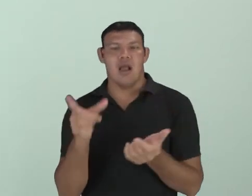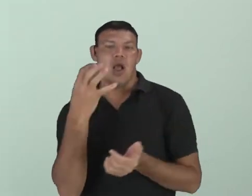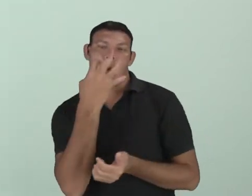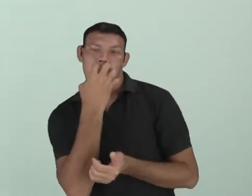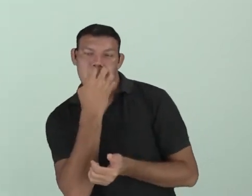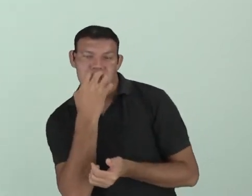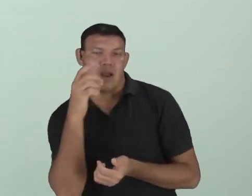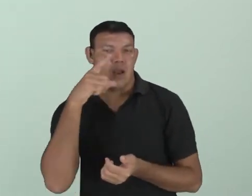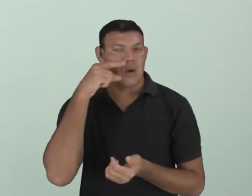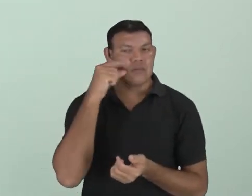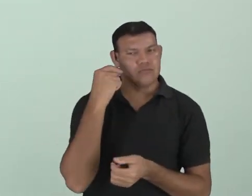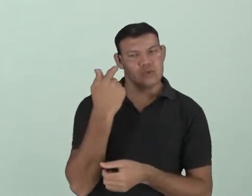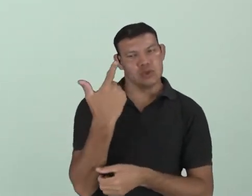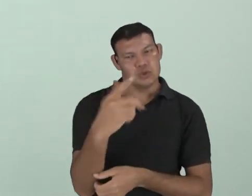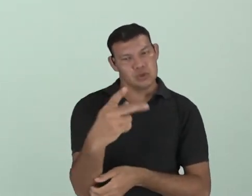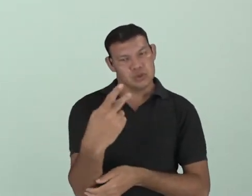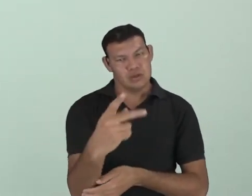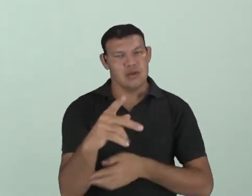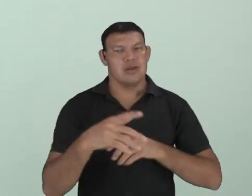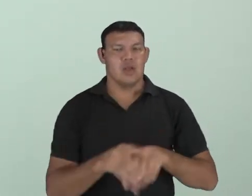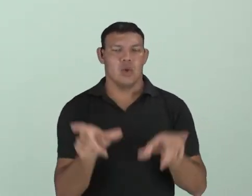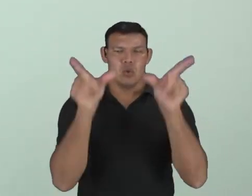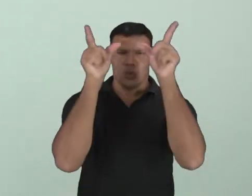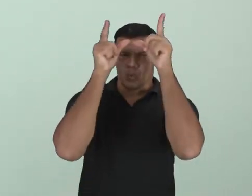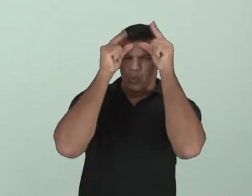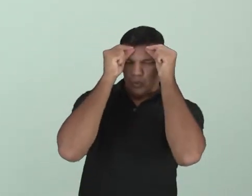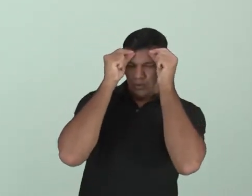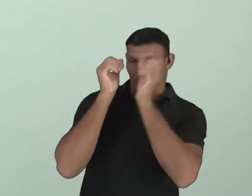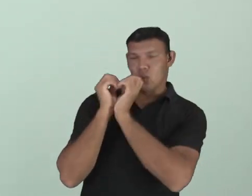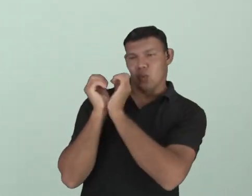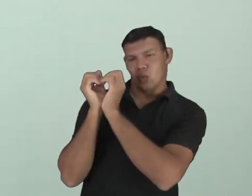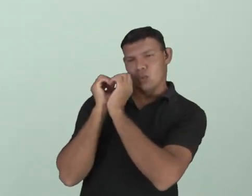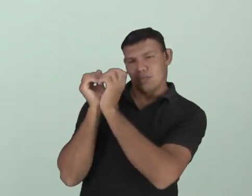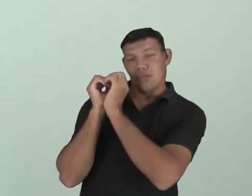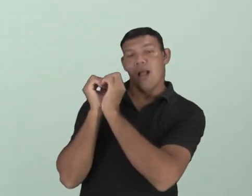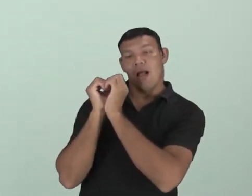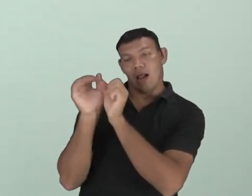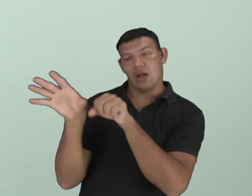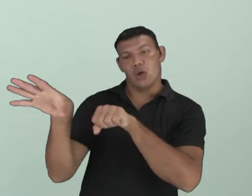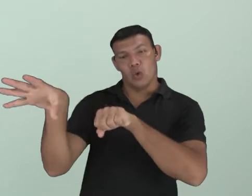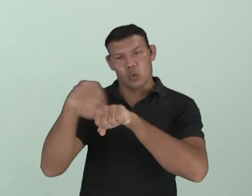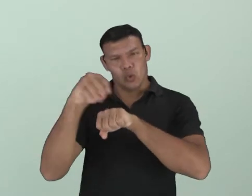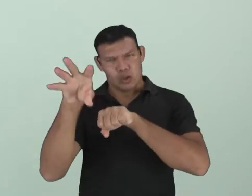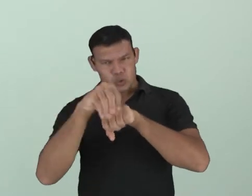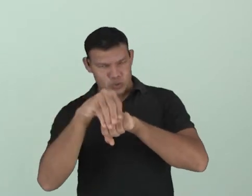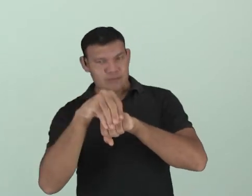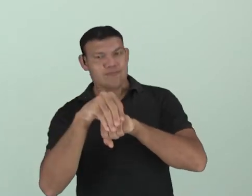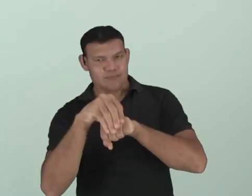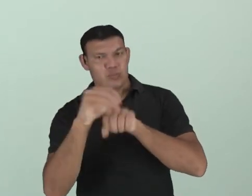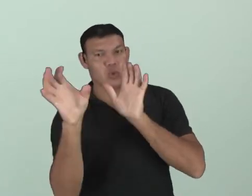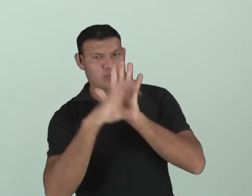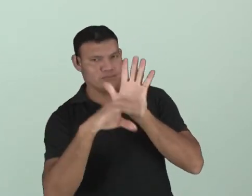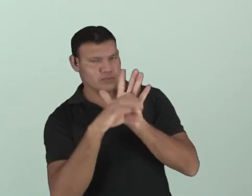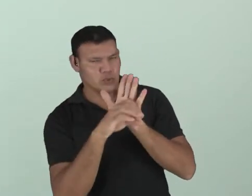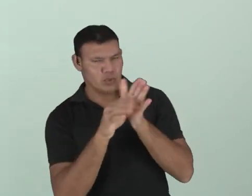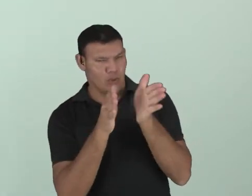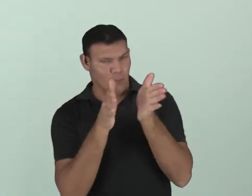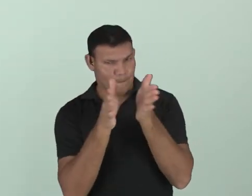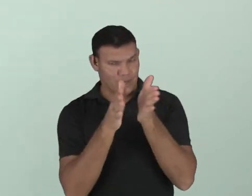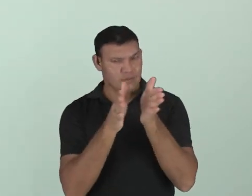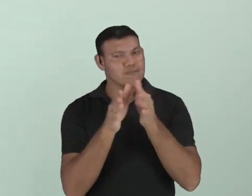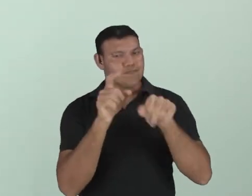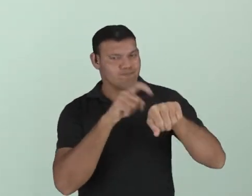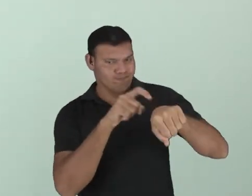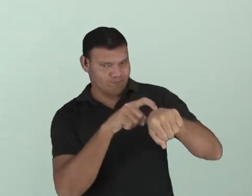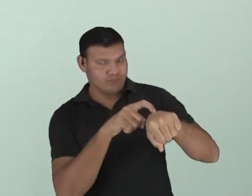e nesse momento você vai relaxar, vai dar espaço para o teu cérebro assimilar melhor esse conteúdo. Lembrando que é um tempo curto, e aí você